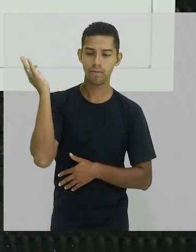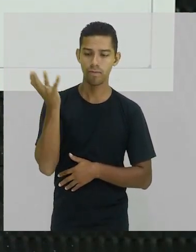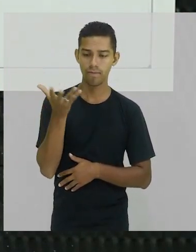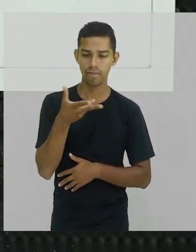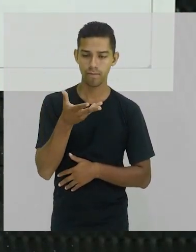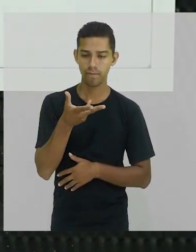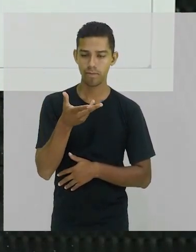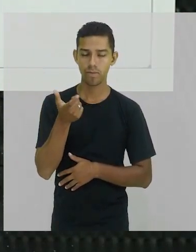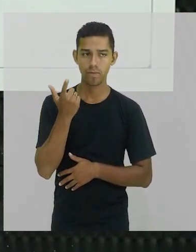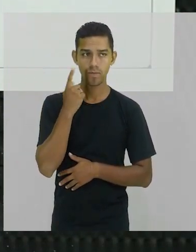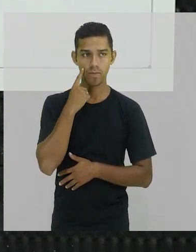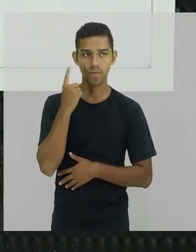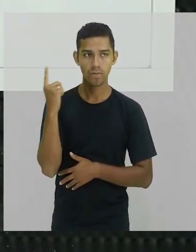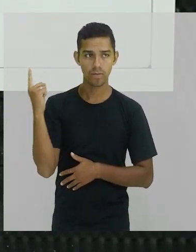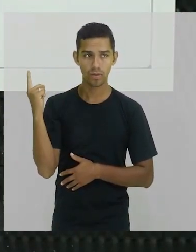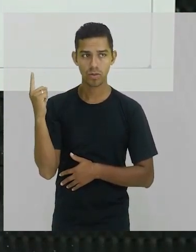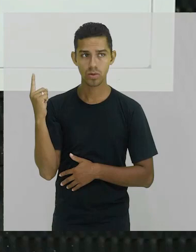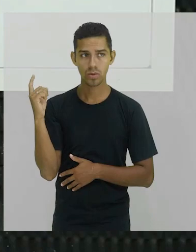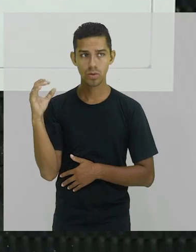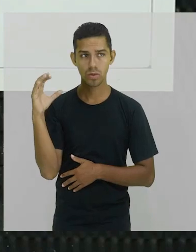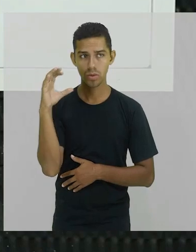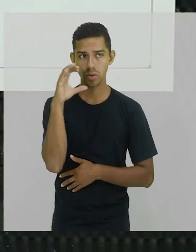A velocidade de uma onda, ó.